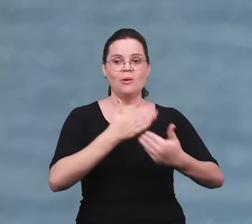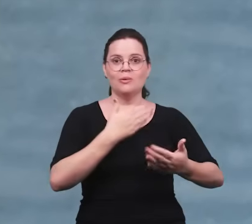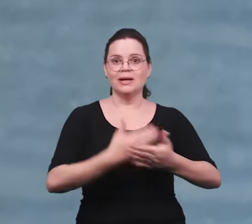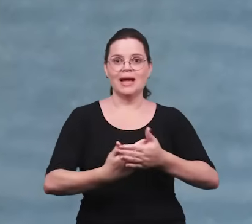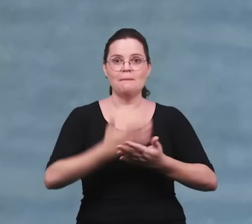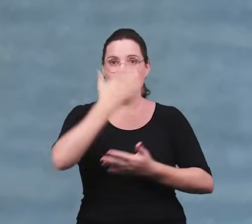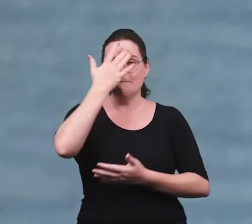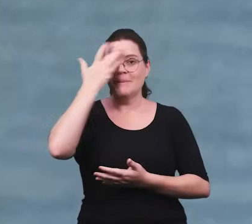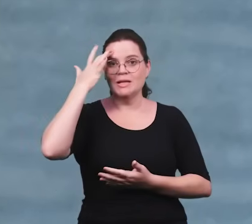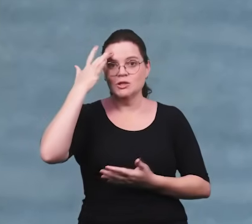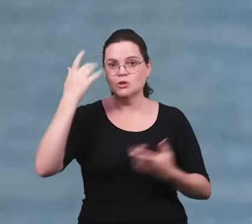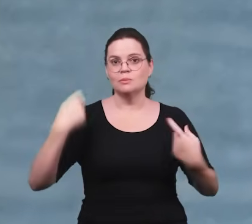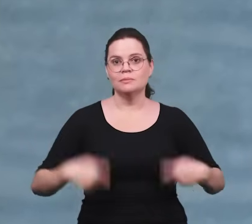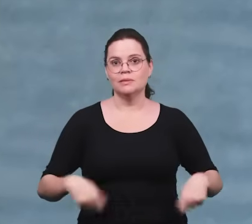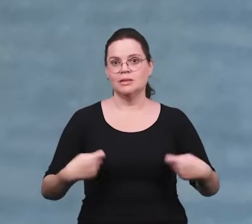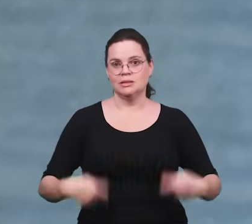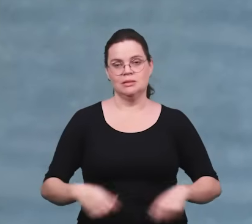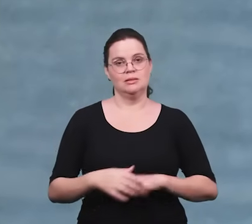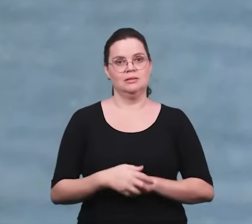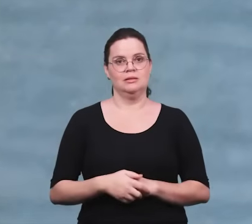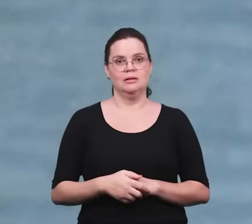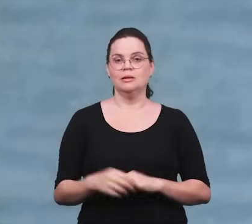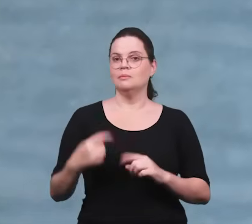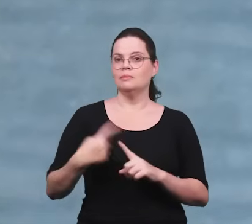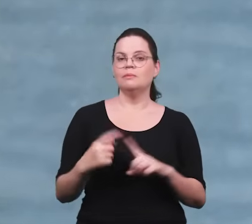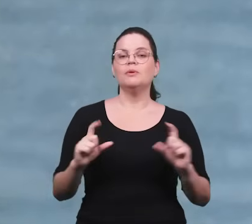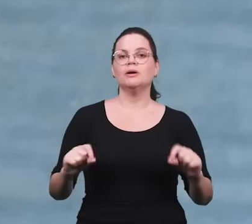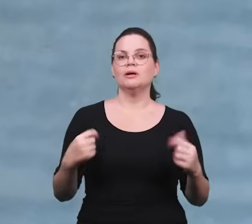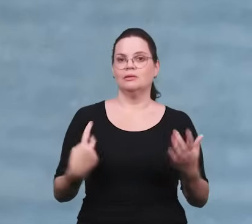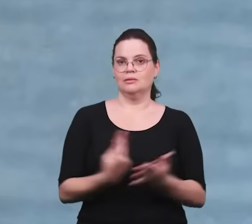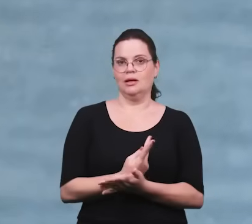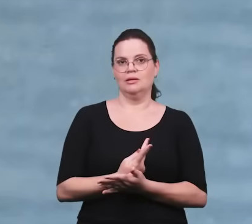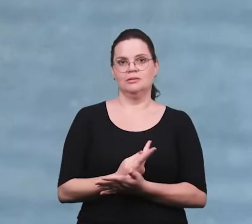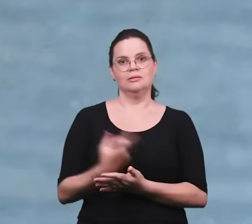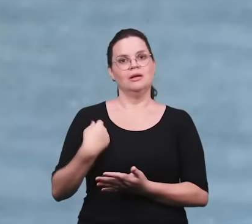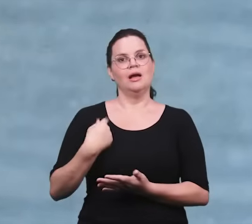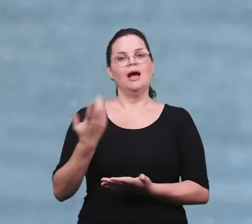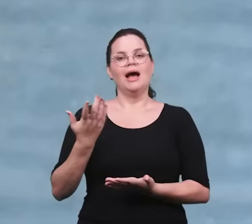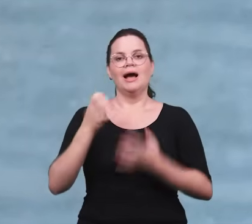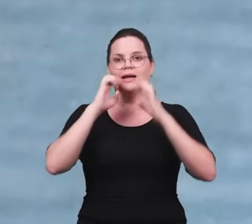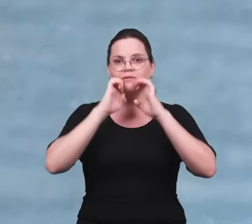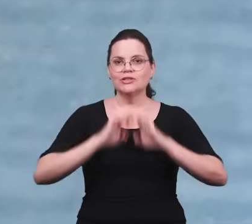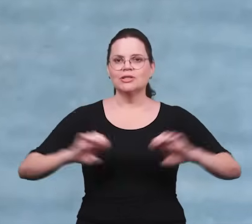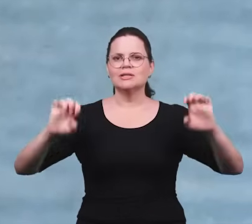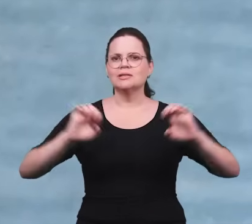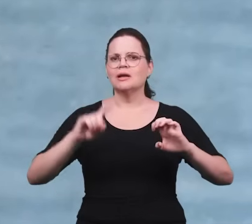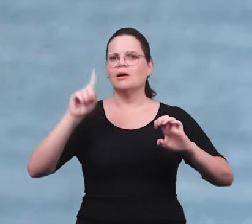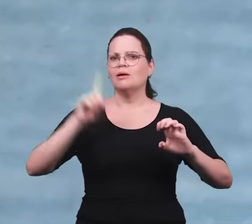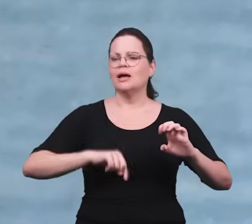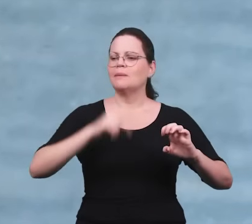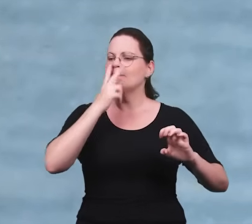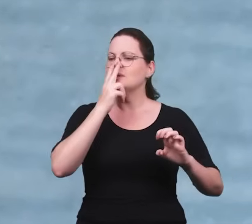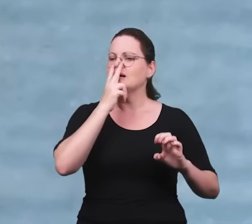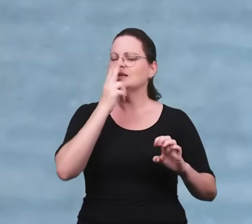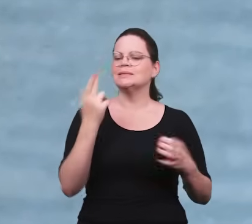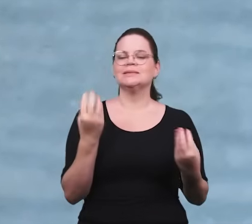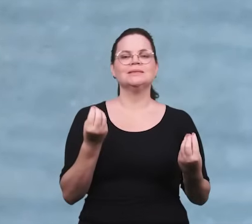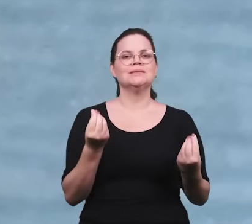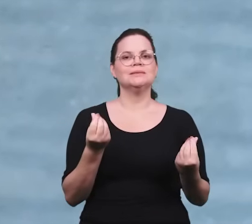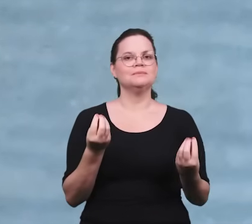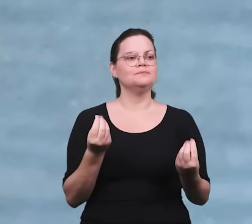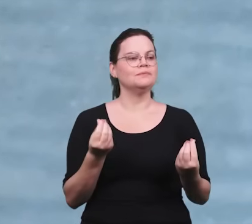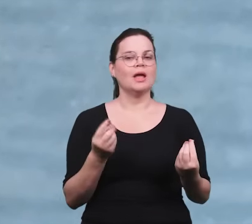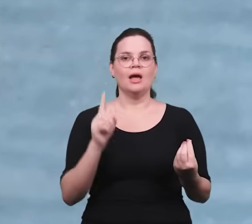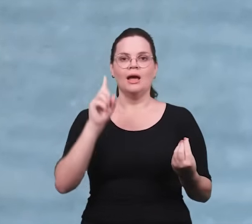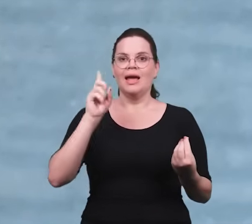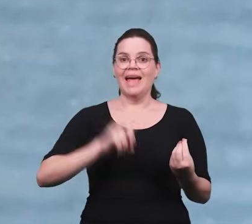a evangelização é um resultado esperado na vida do servo. É como se você fosse um vaso, esse